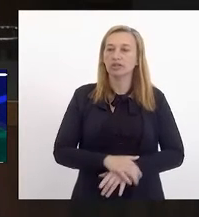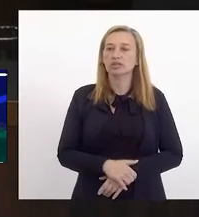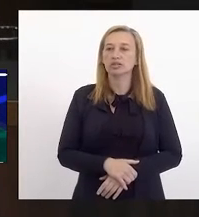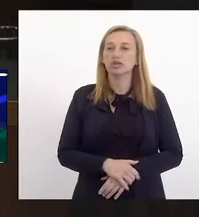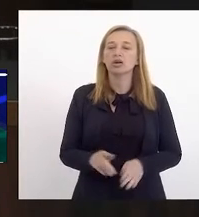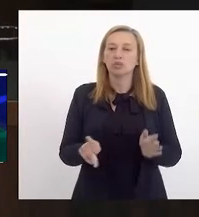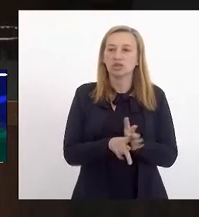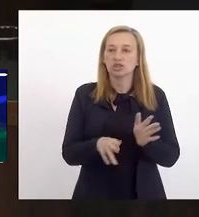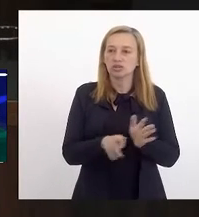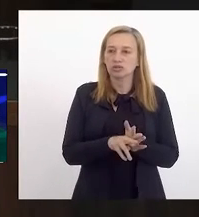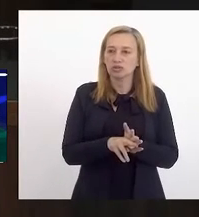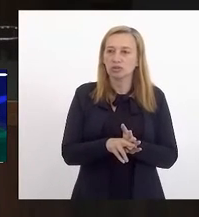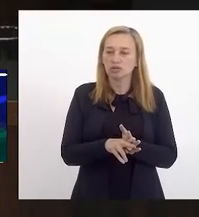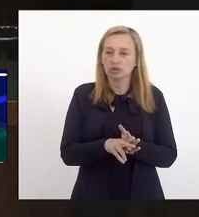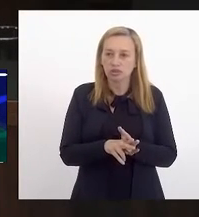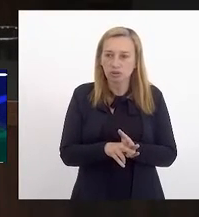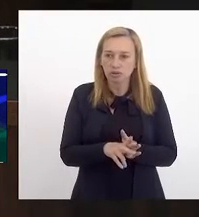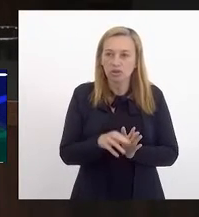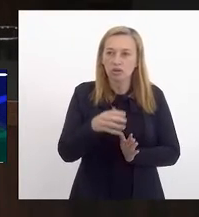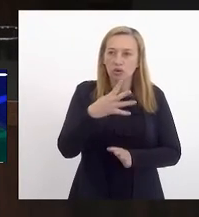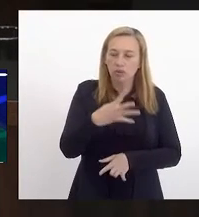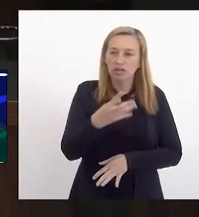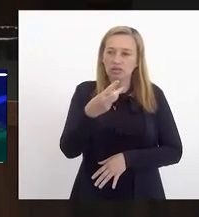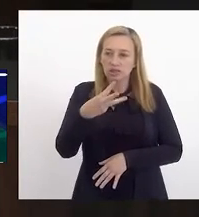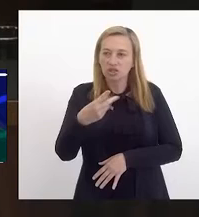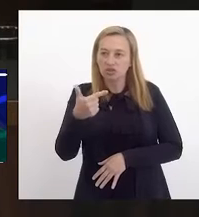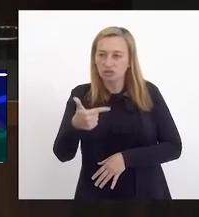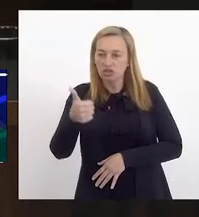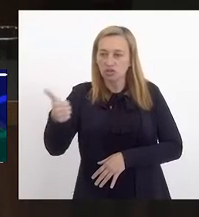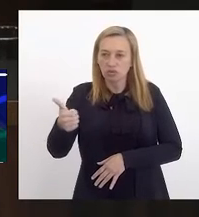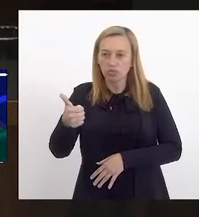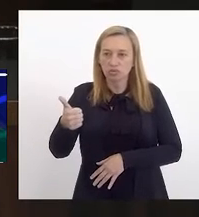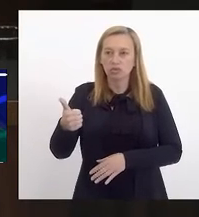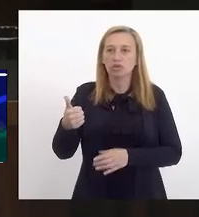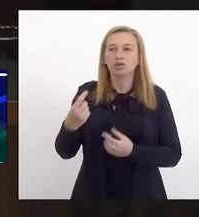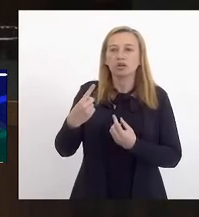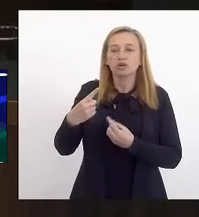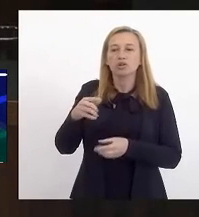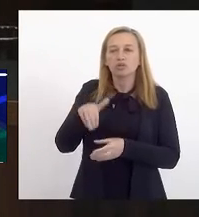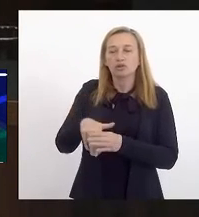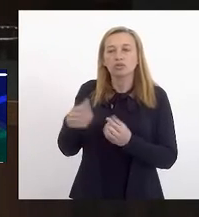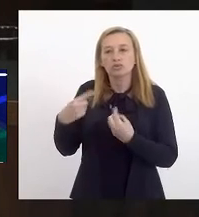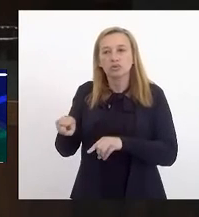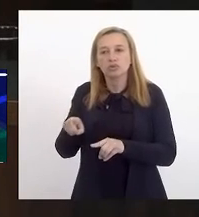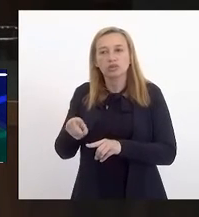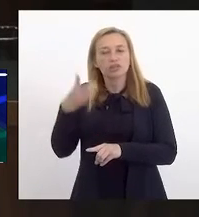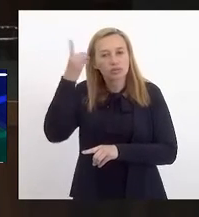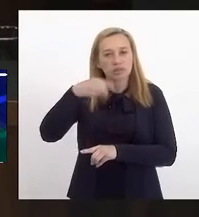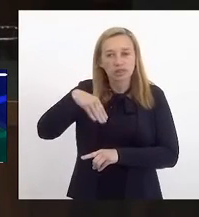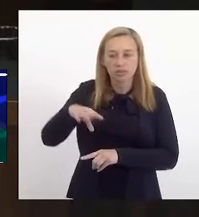Projeto de resolução 743 de 21. Abstenção do deputado Carlos Mink.